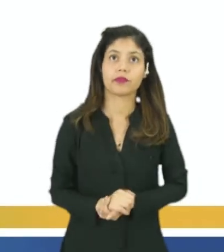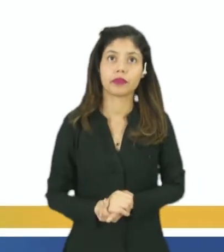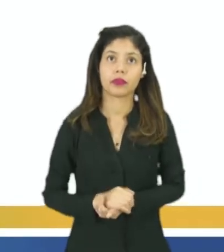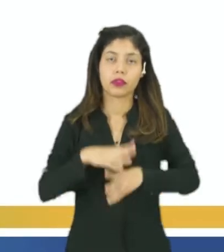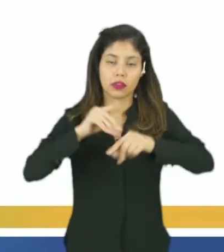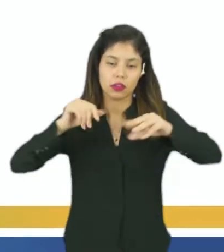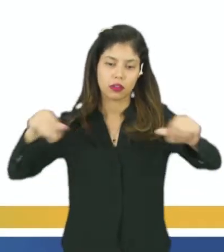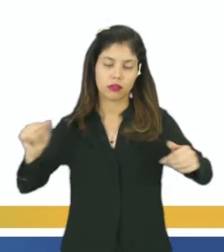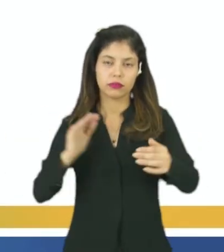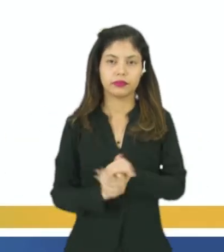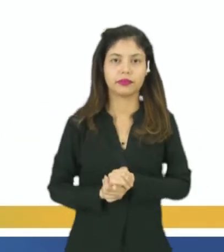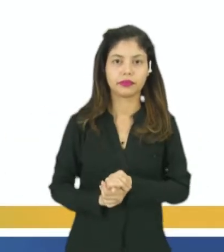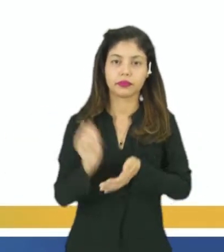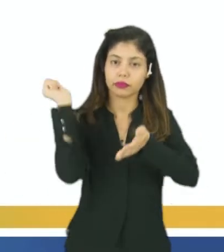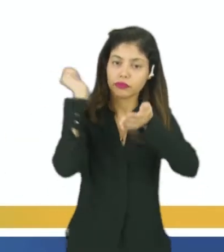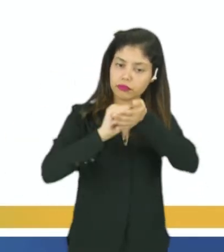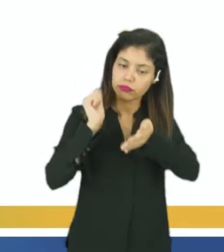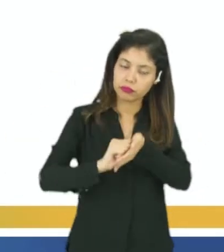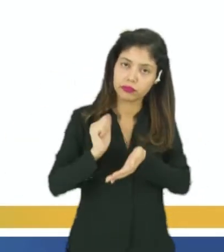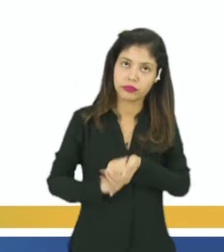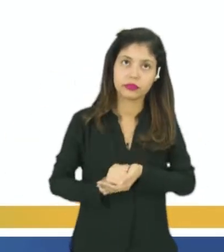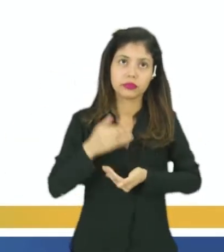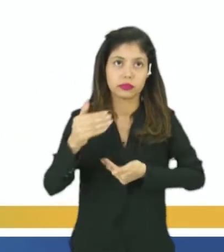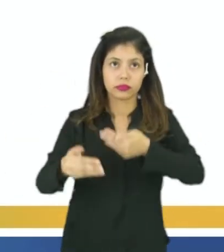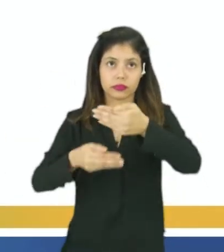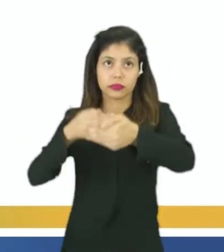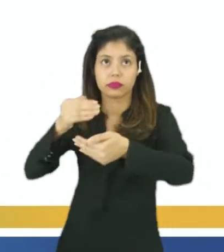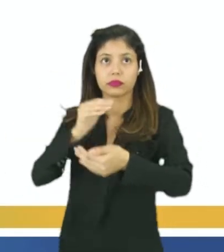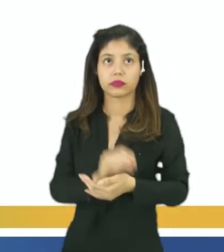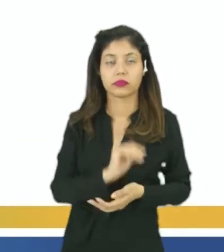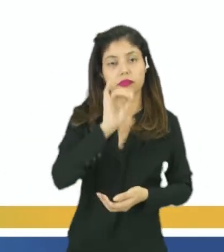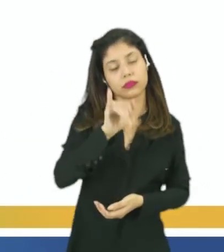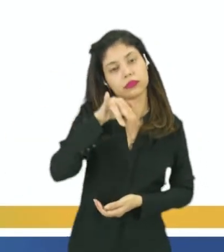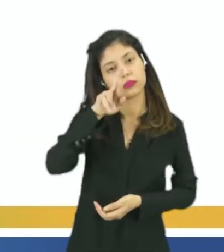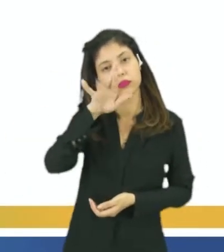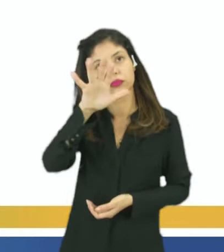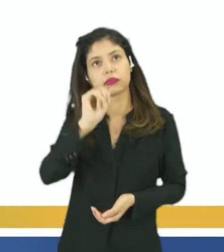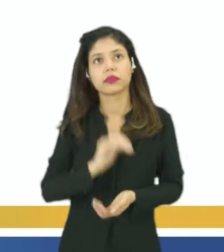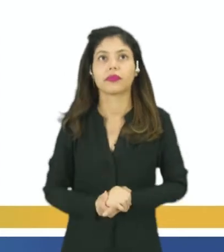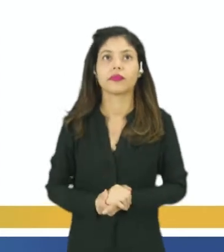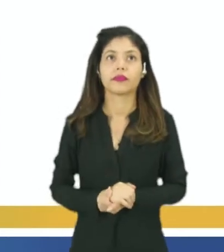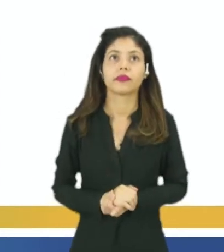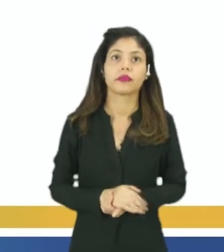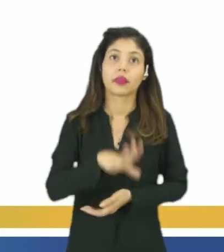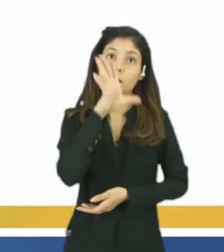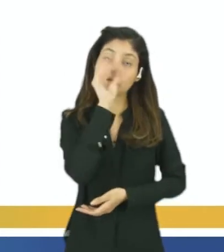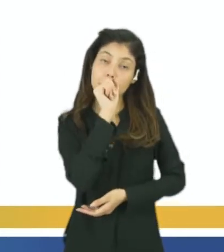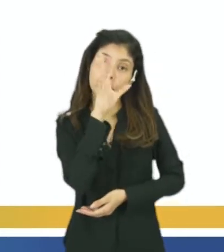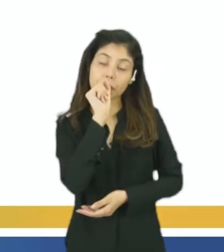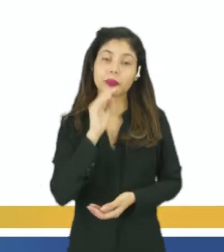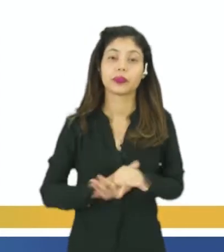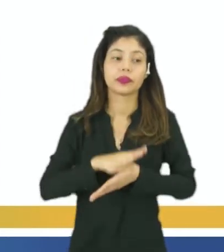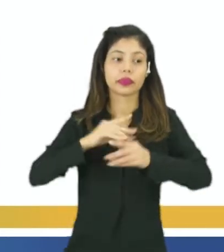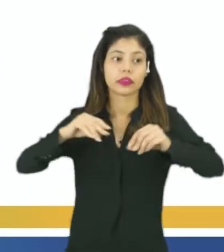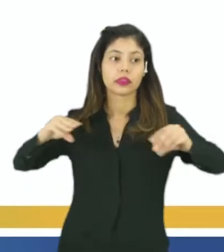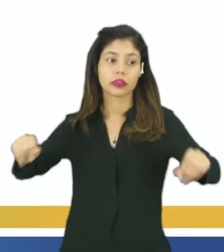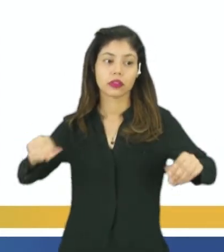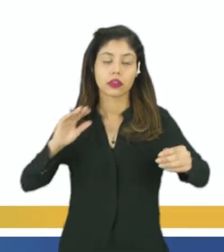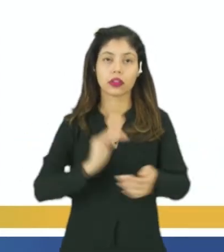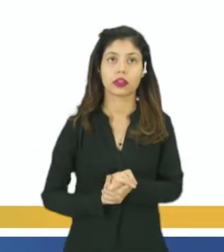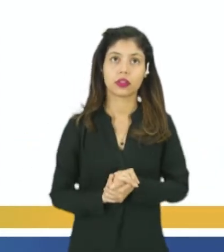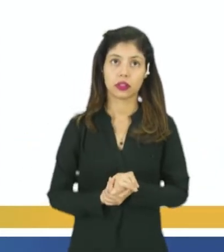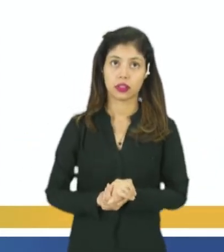das terras quilombolas tituladas e em processo no INCRA. As enlaranjadas são as terras quilombolas